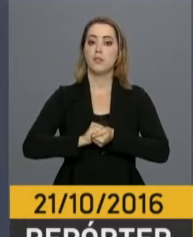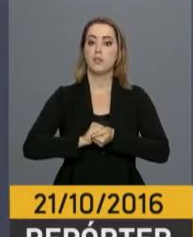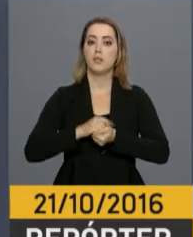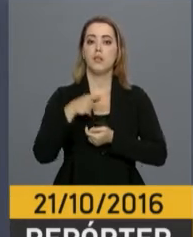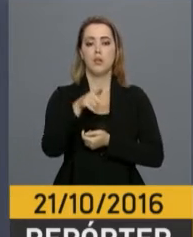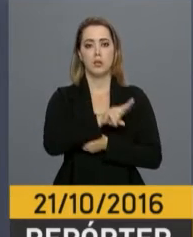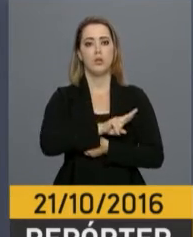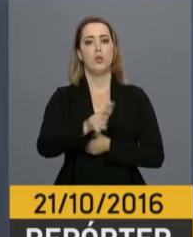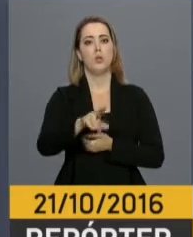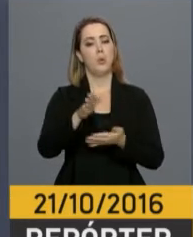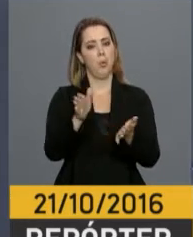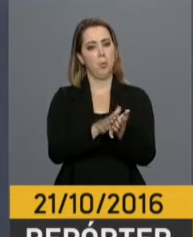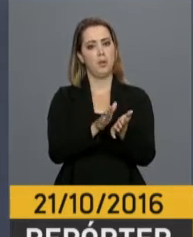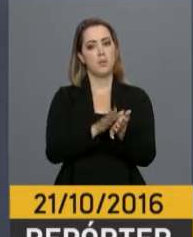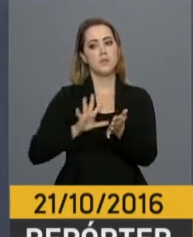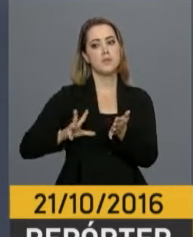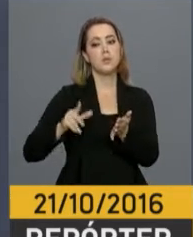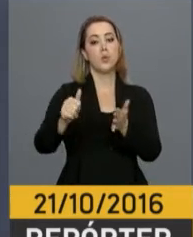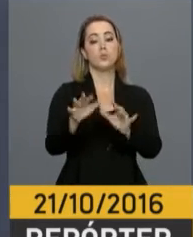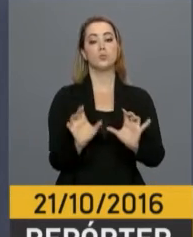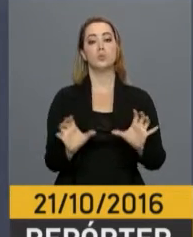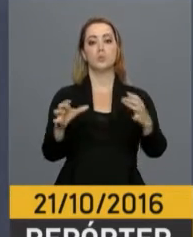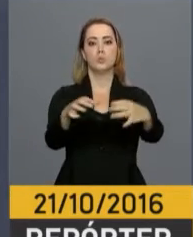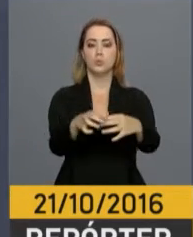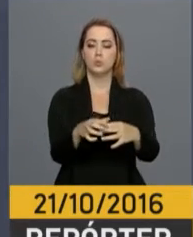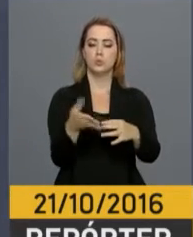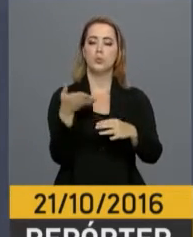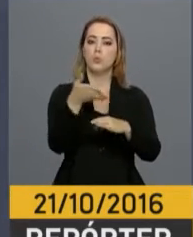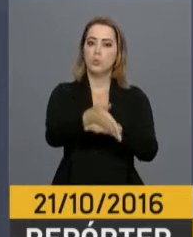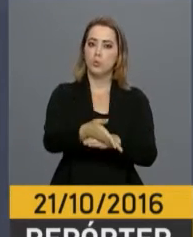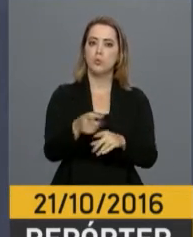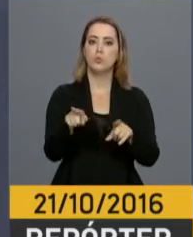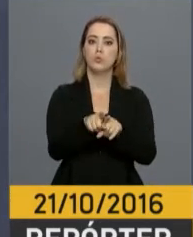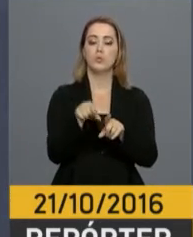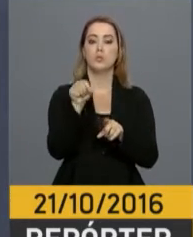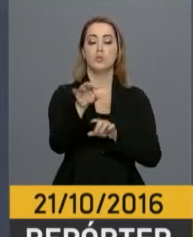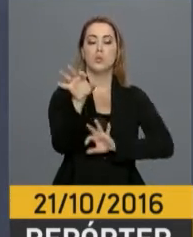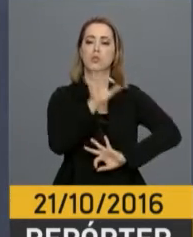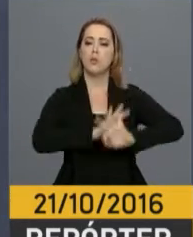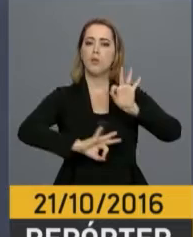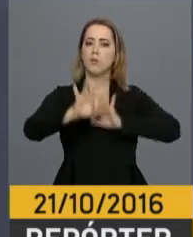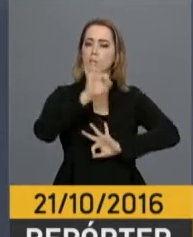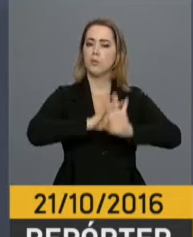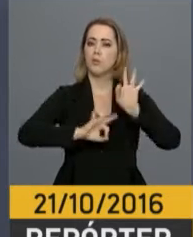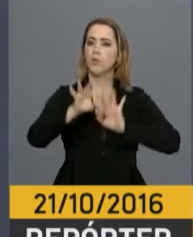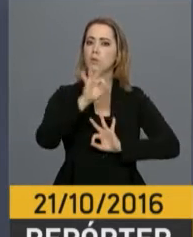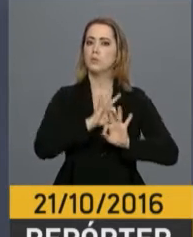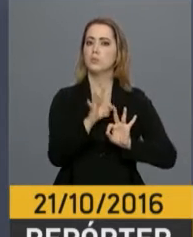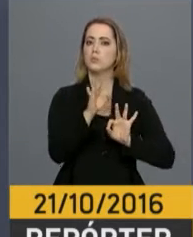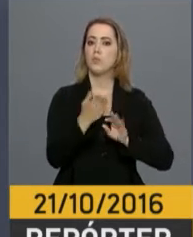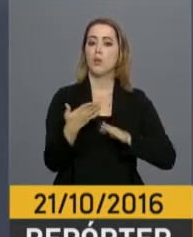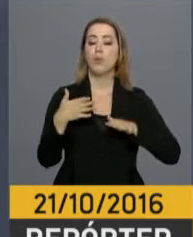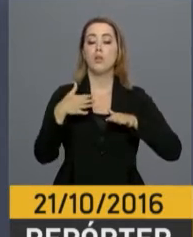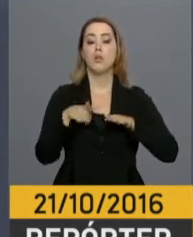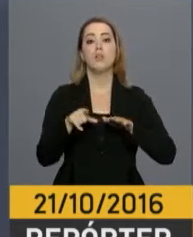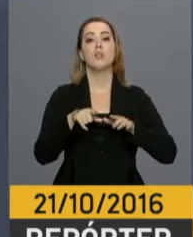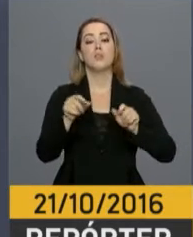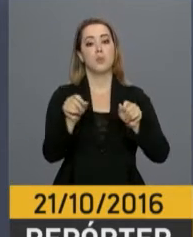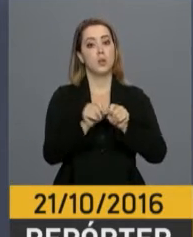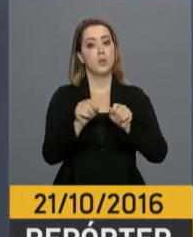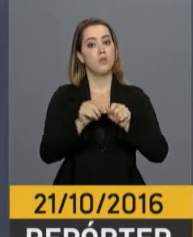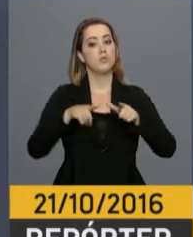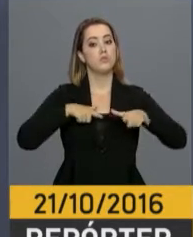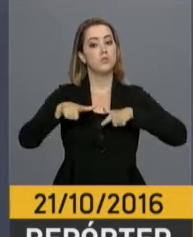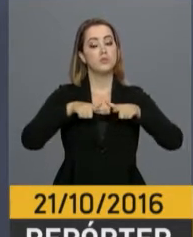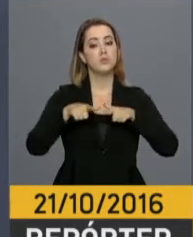cumprimentá-lo em seu nome, parabenizar toda a equipe que participou da elaboração, da implantação e